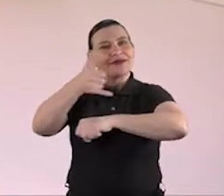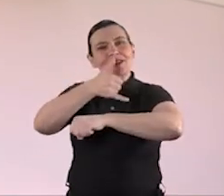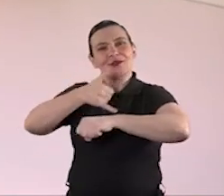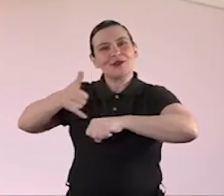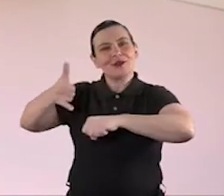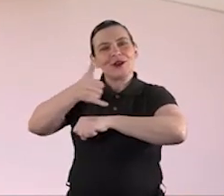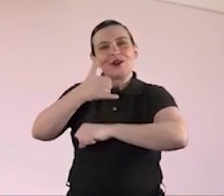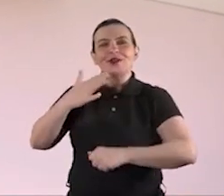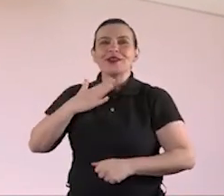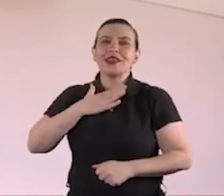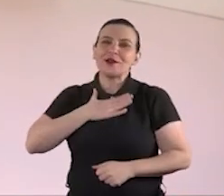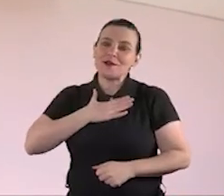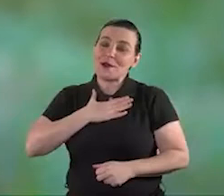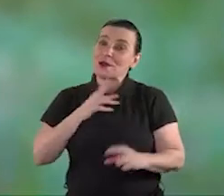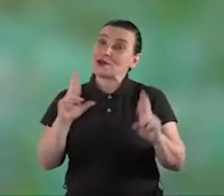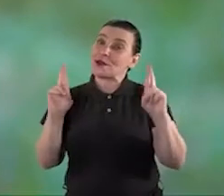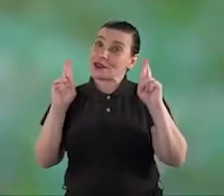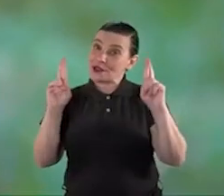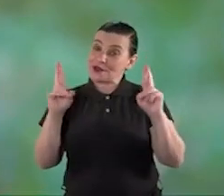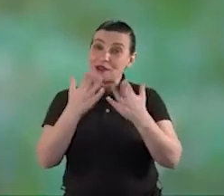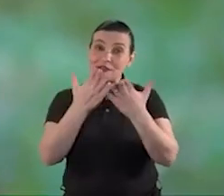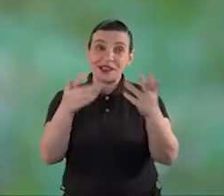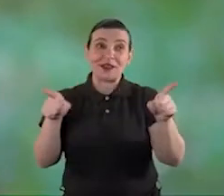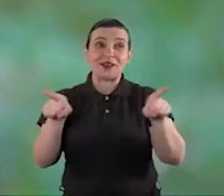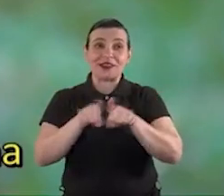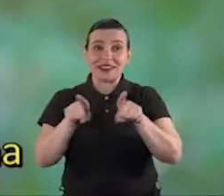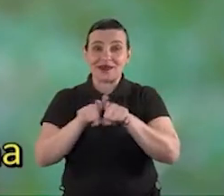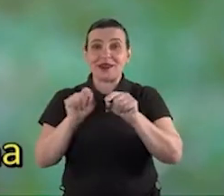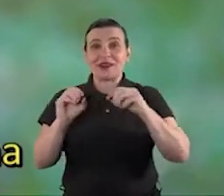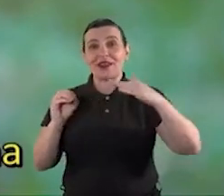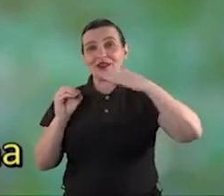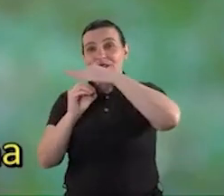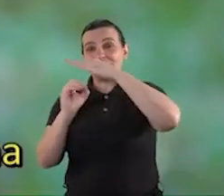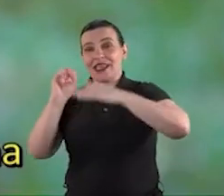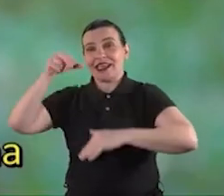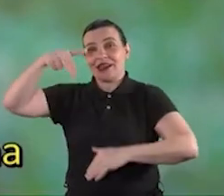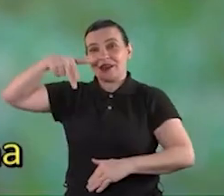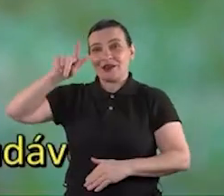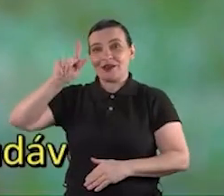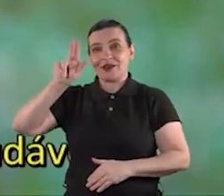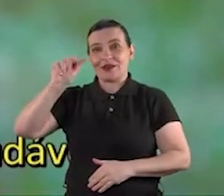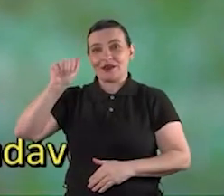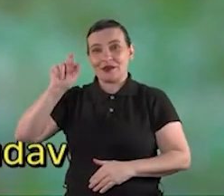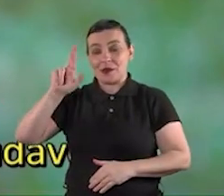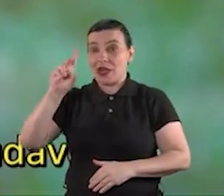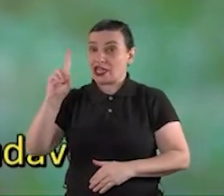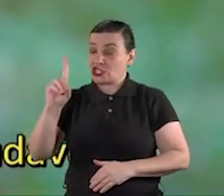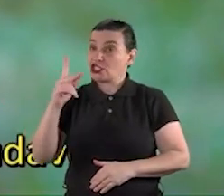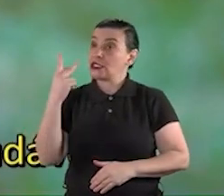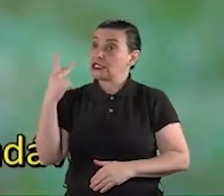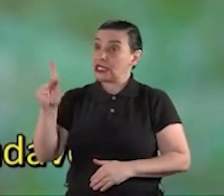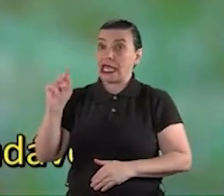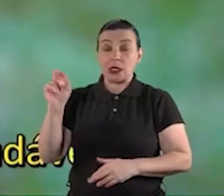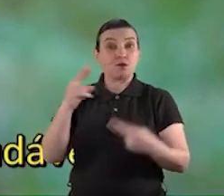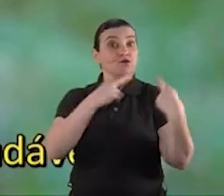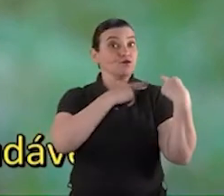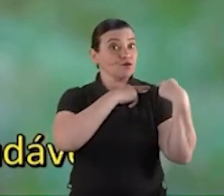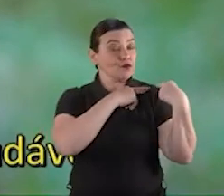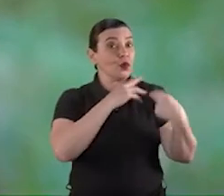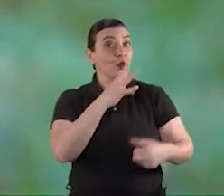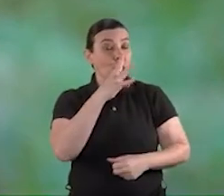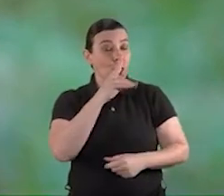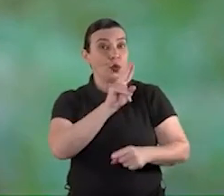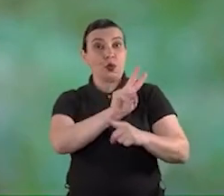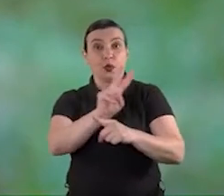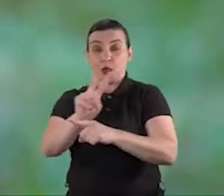favoritos e espero que seja um dos seus também o do terra um Garde e o papel que acha que ele desempenha no suporte é um resultado